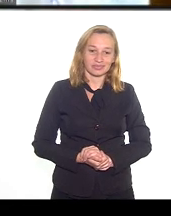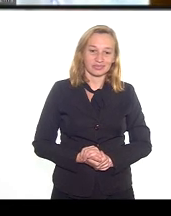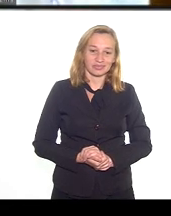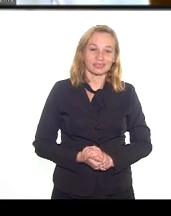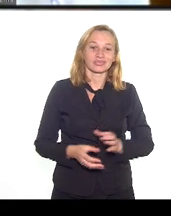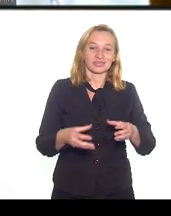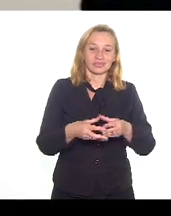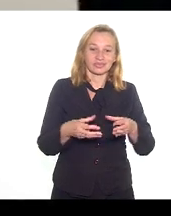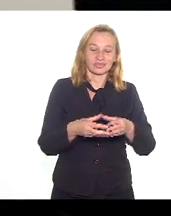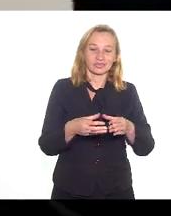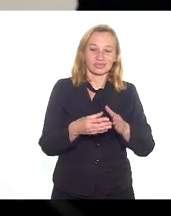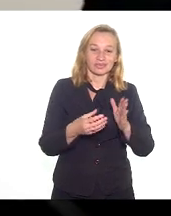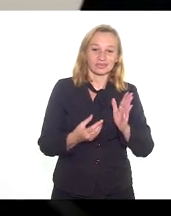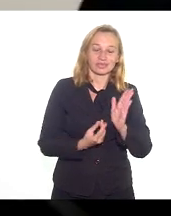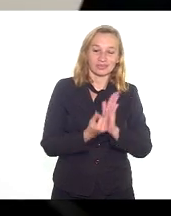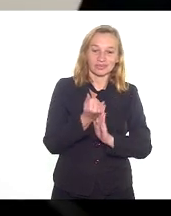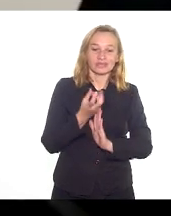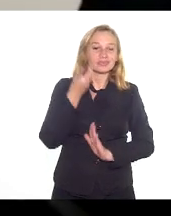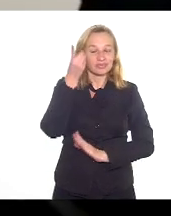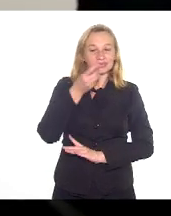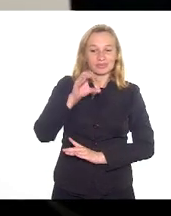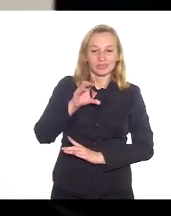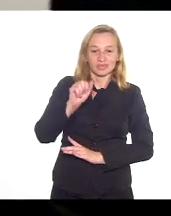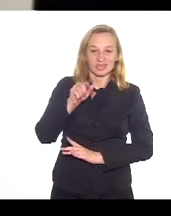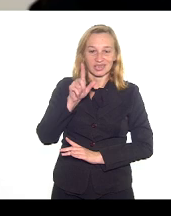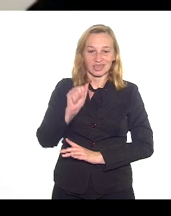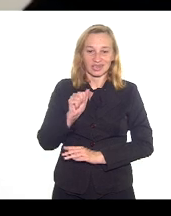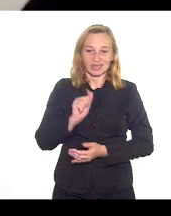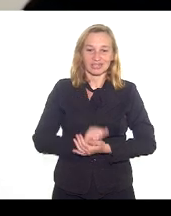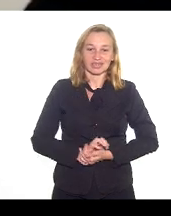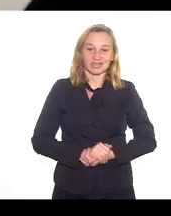Pela Comissão de Orçamento, deputado Márcio Canella.